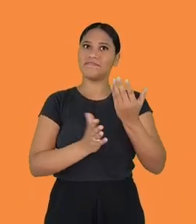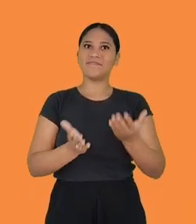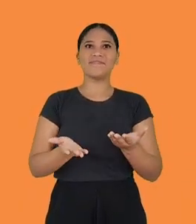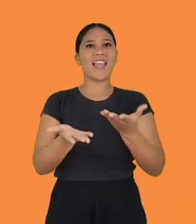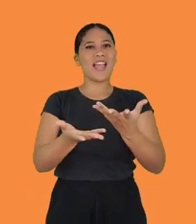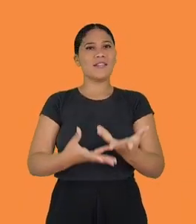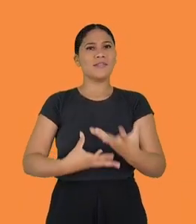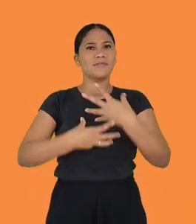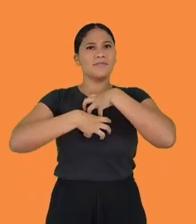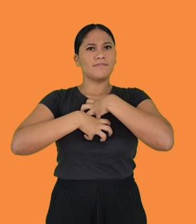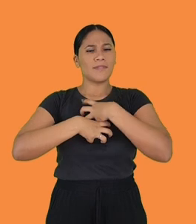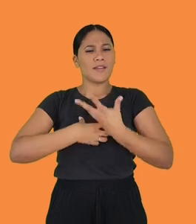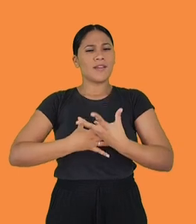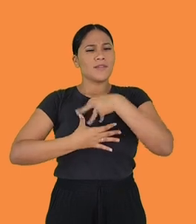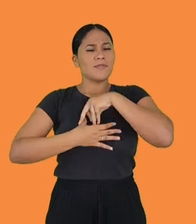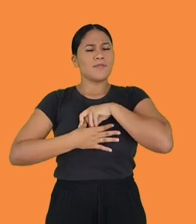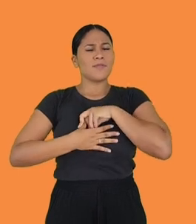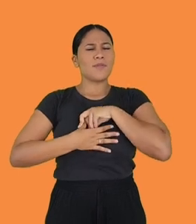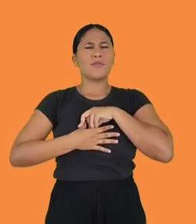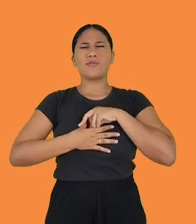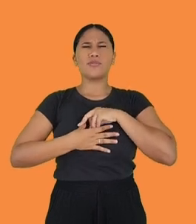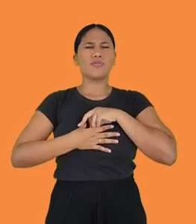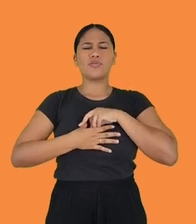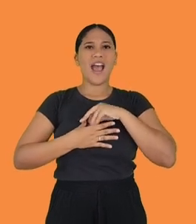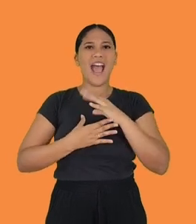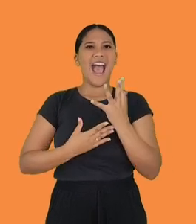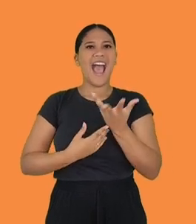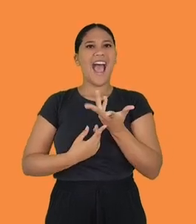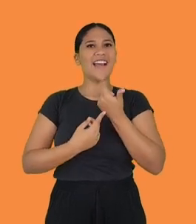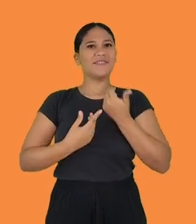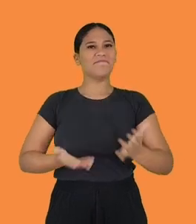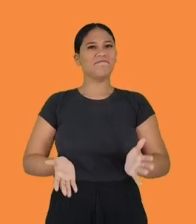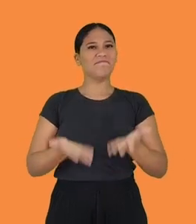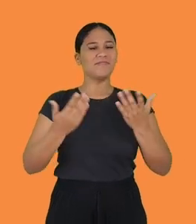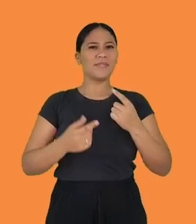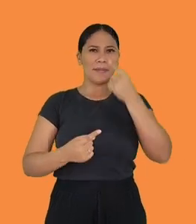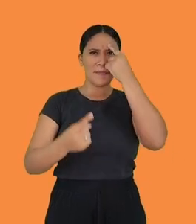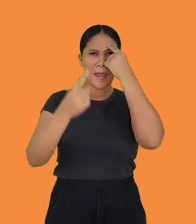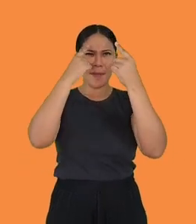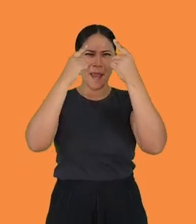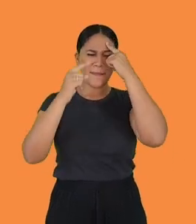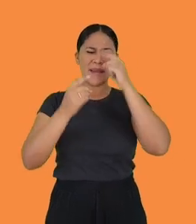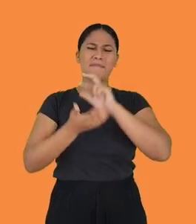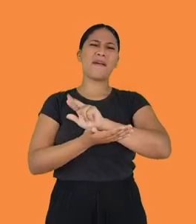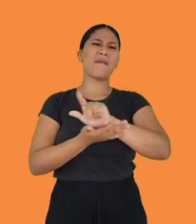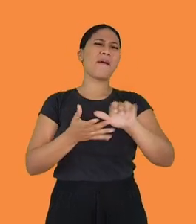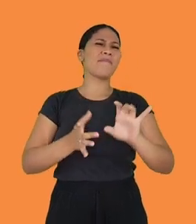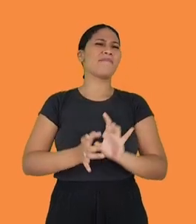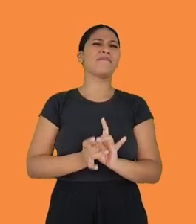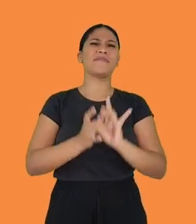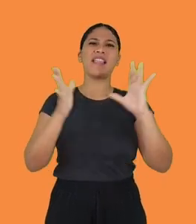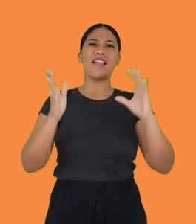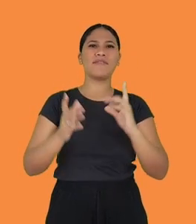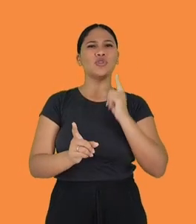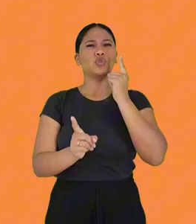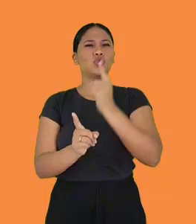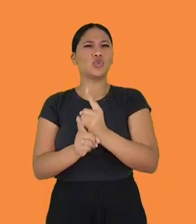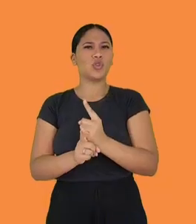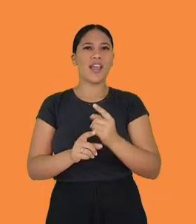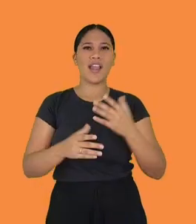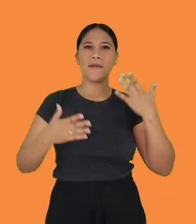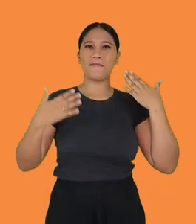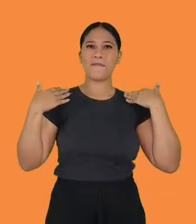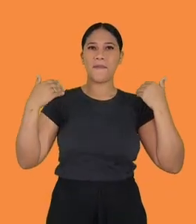e autorais para despertar o artista que está dentro de você. Seja muito criativo e aproveite as atividades deste livro